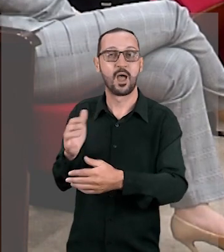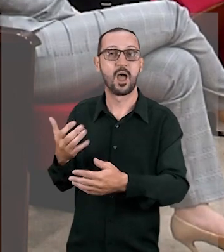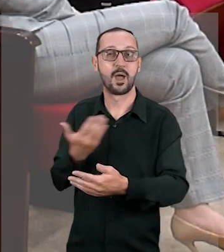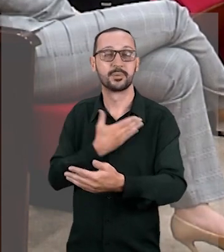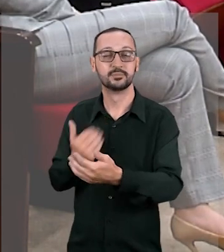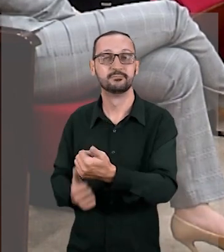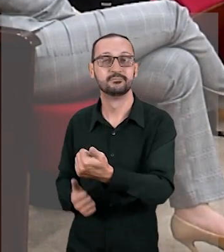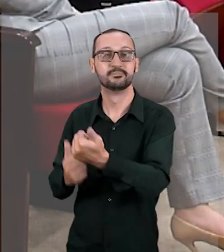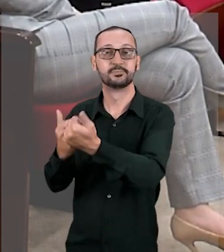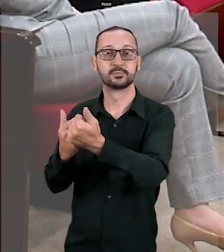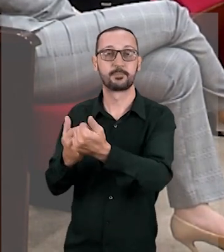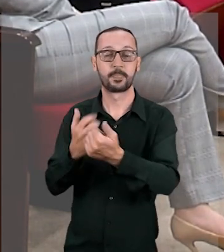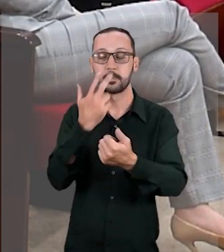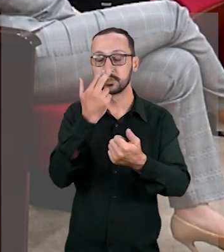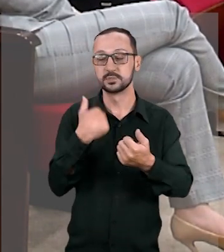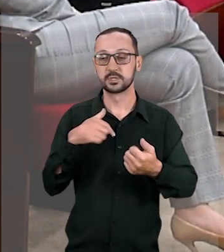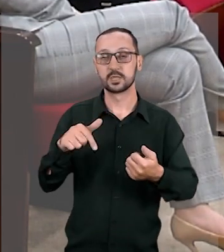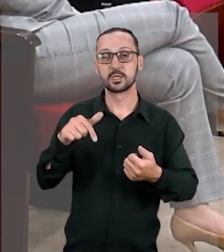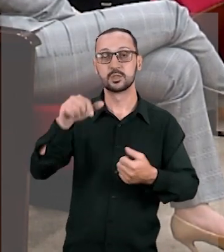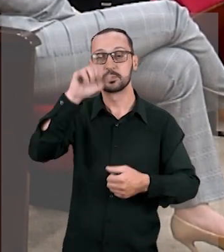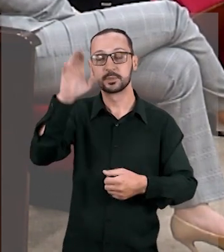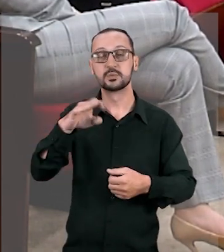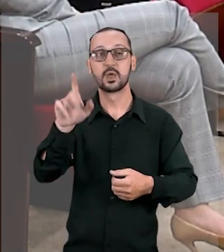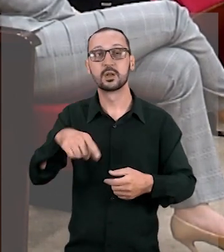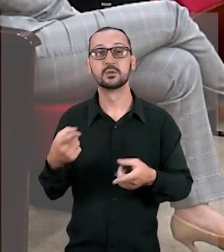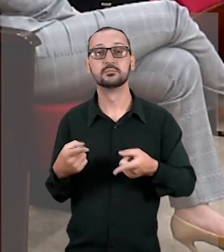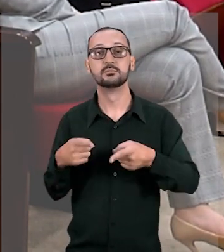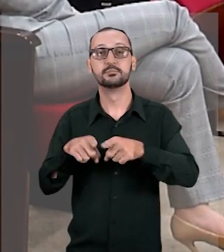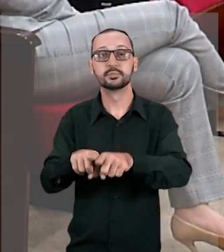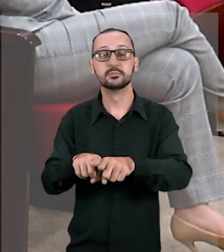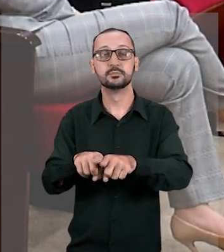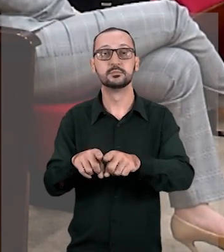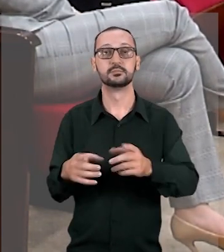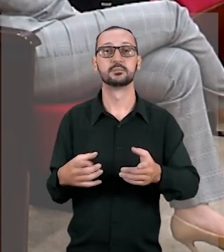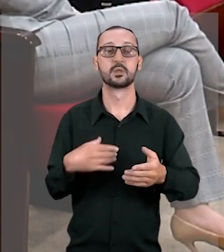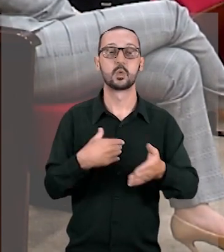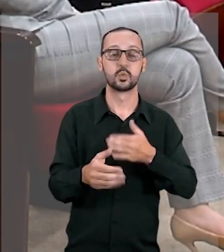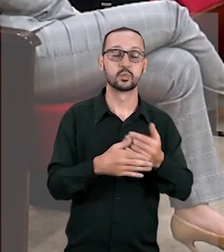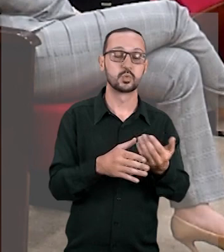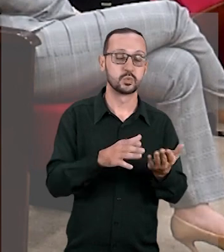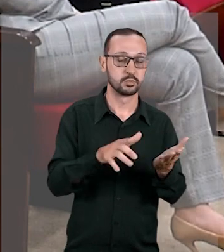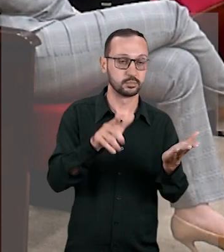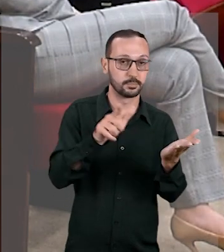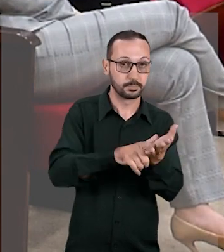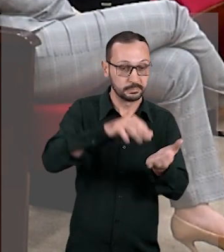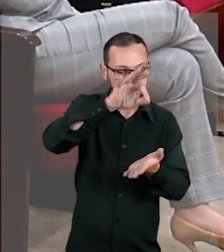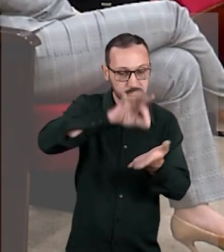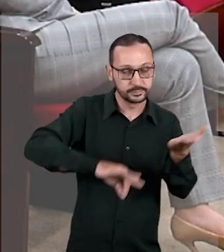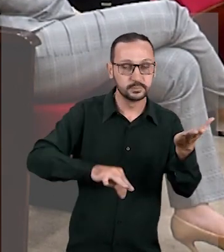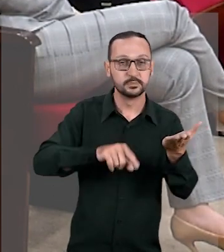Gente que se achava sócia do Brasil. E, portanto, em todo o contrato público havia uma participação